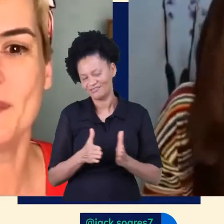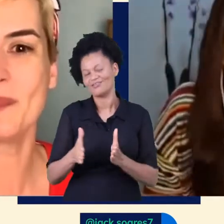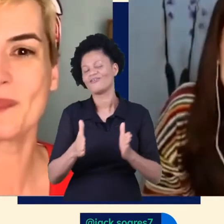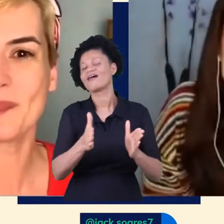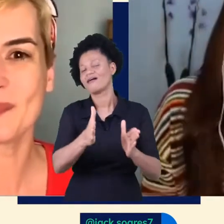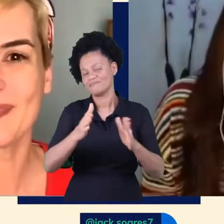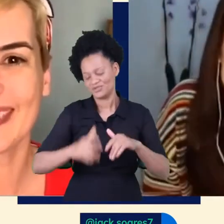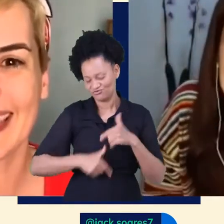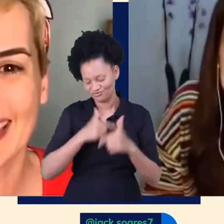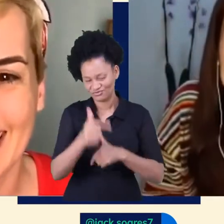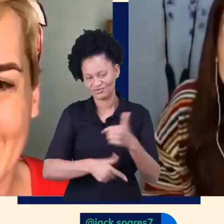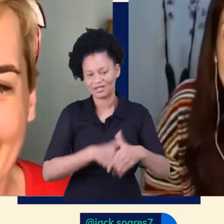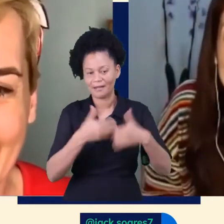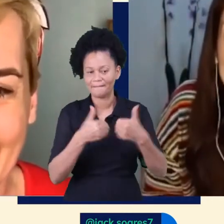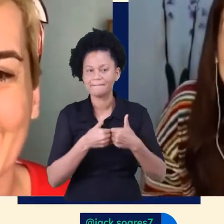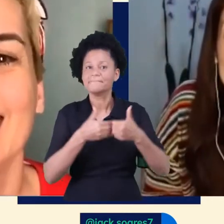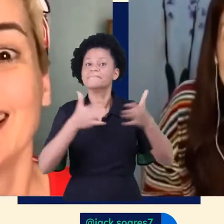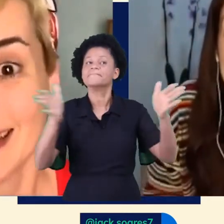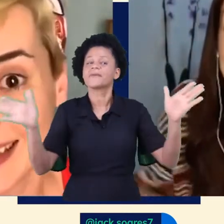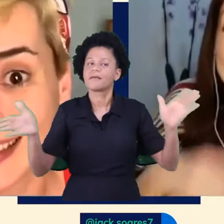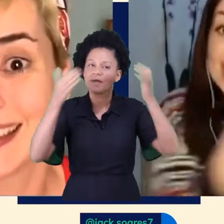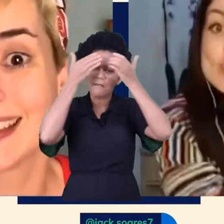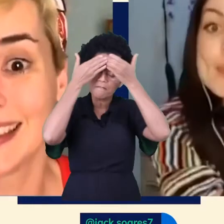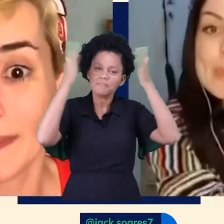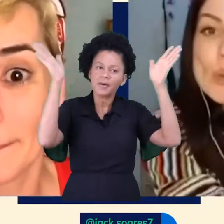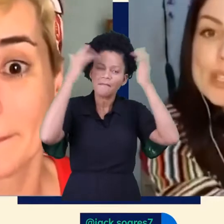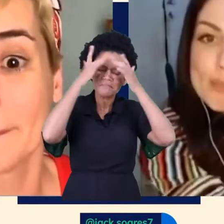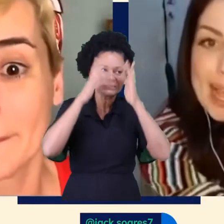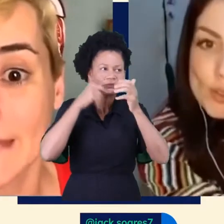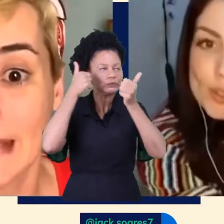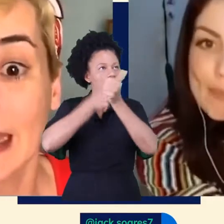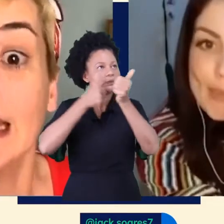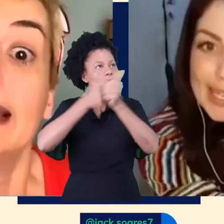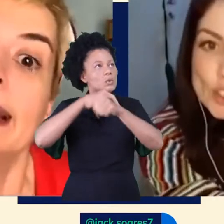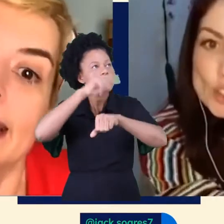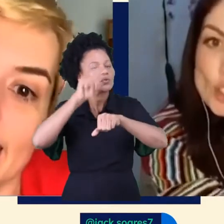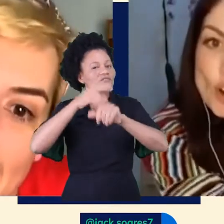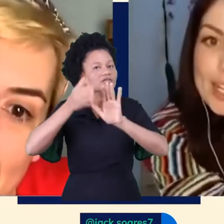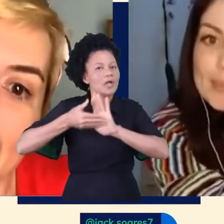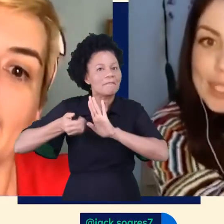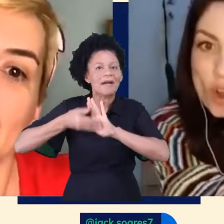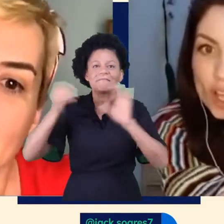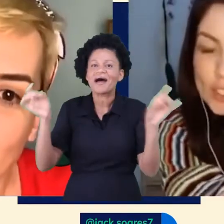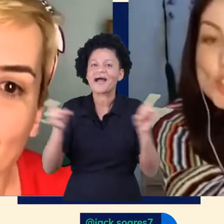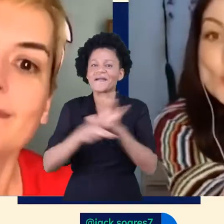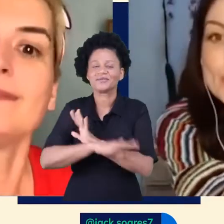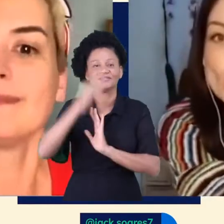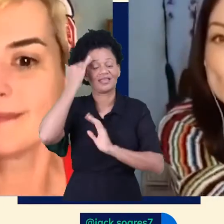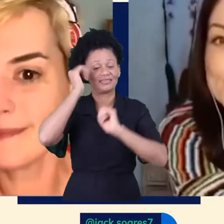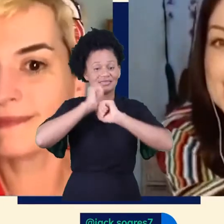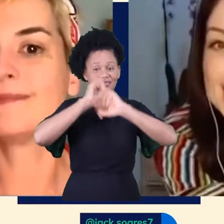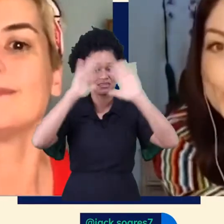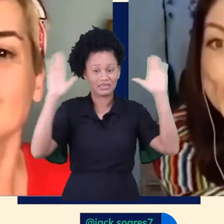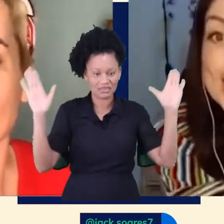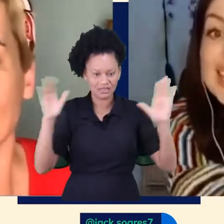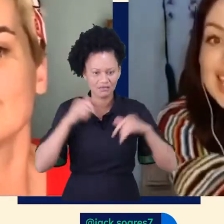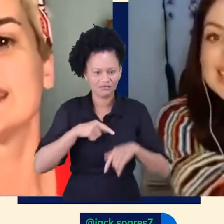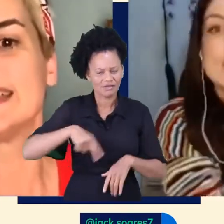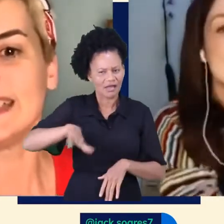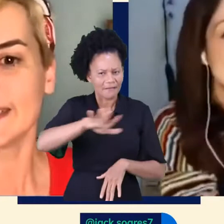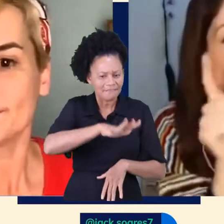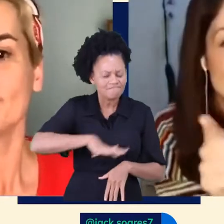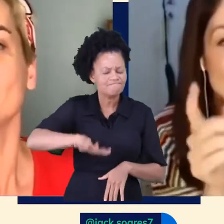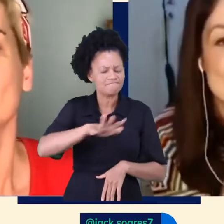Nossa, já tá mais do que meio caminho andado aí, né? Na verdade, abriu espaço na mente, tirou caraminhola, tirou preconceito. E